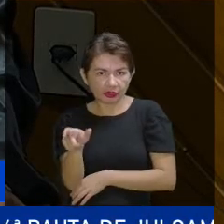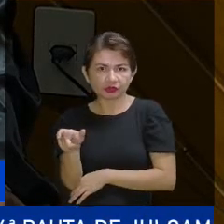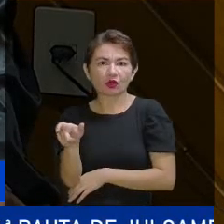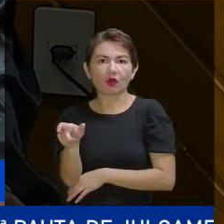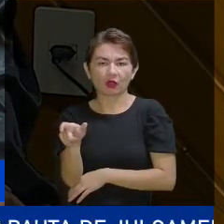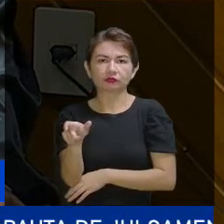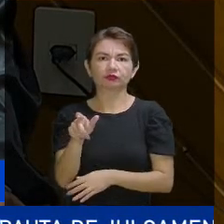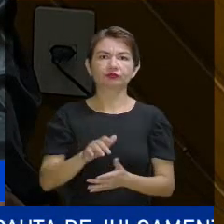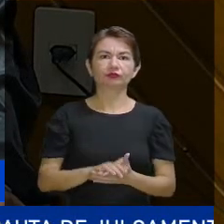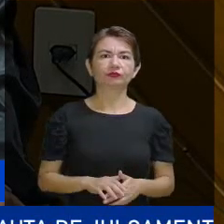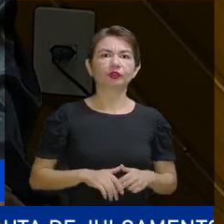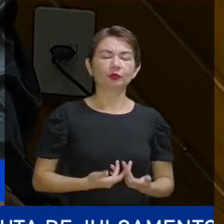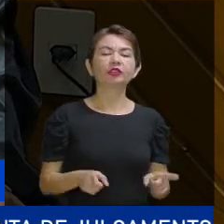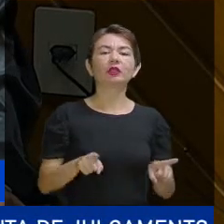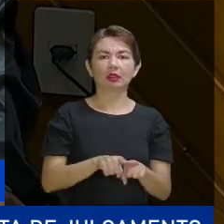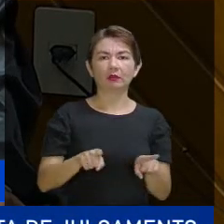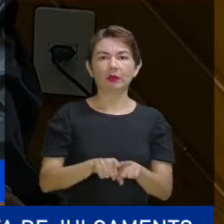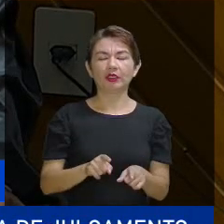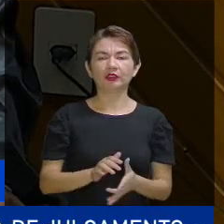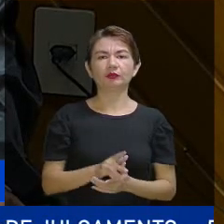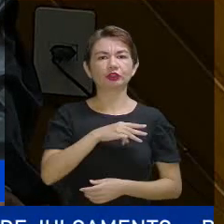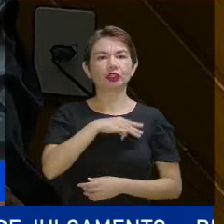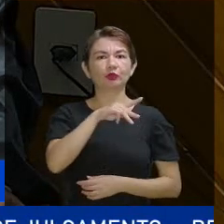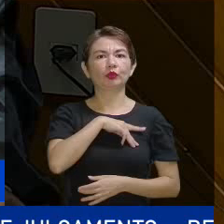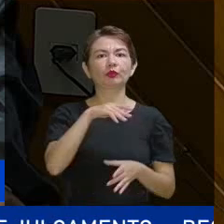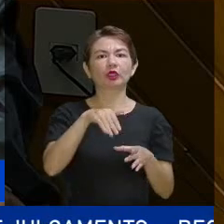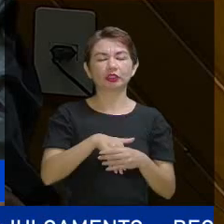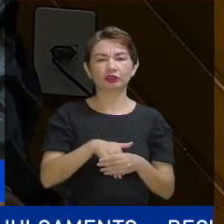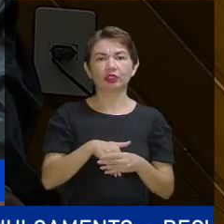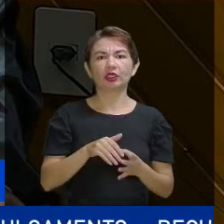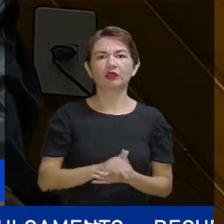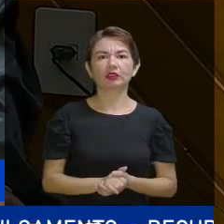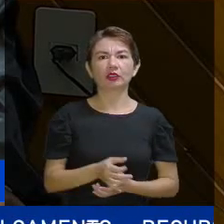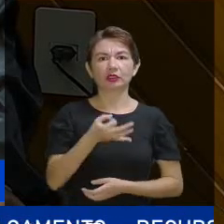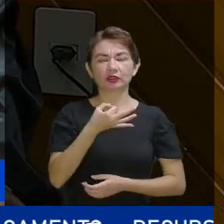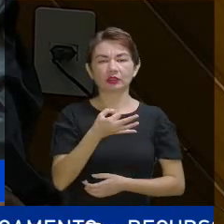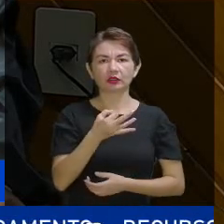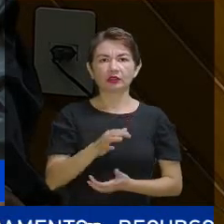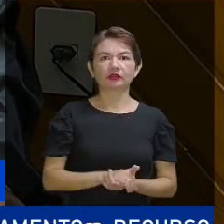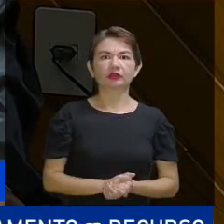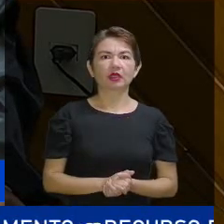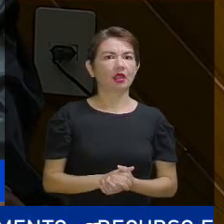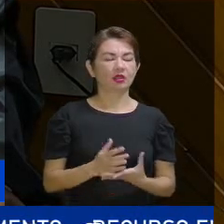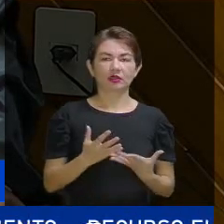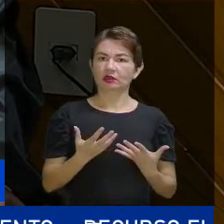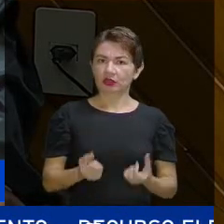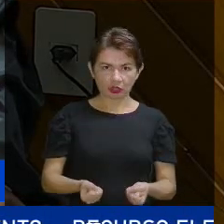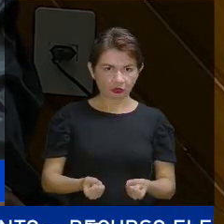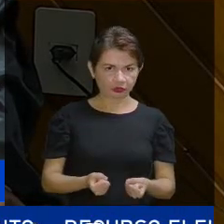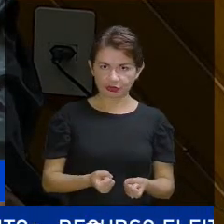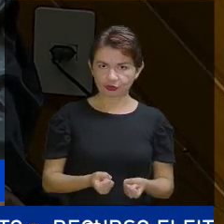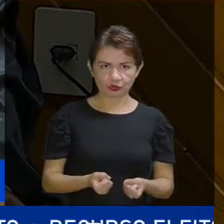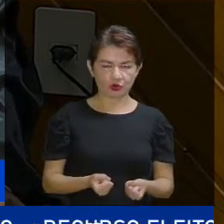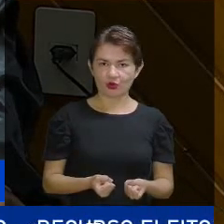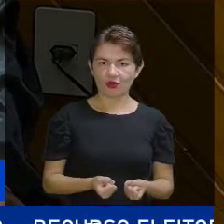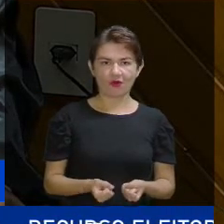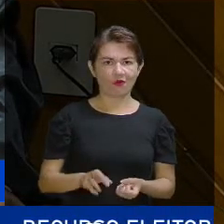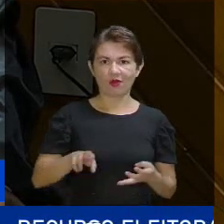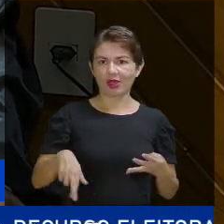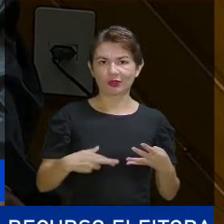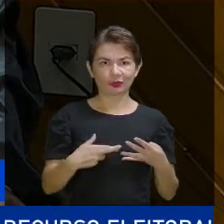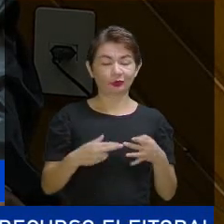recurso. Dado a se manifestar, o Ministério Público Eleitoral opinou pelo desprovimento do recurso, asseverando